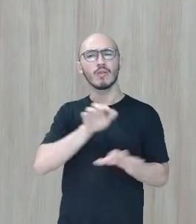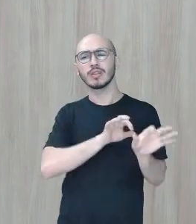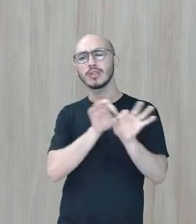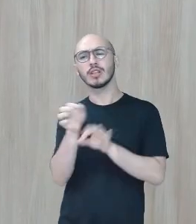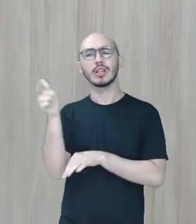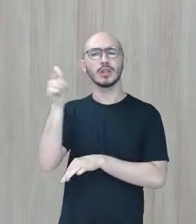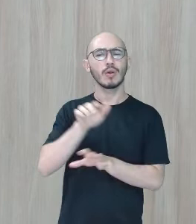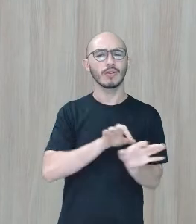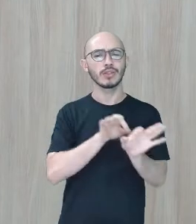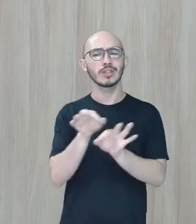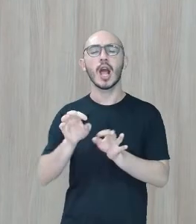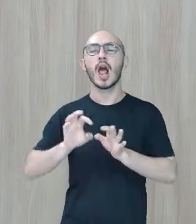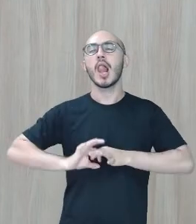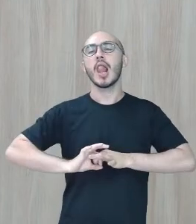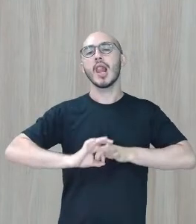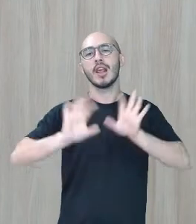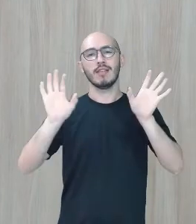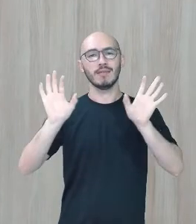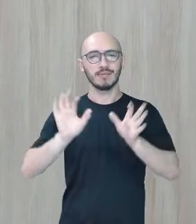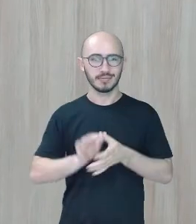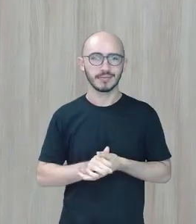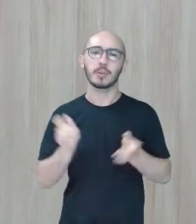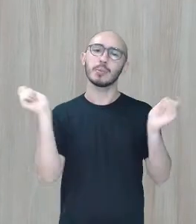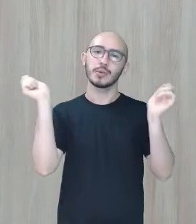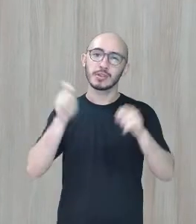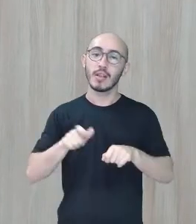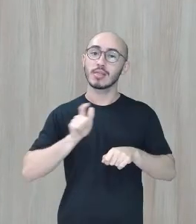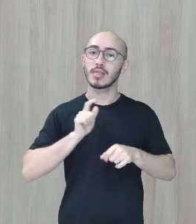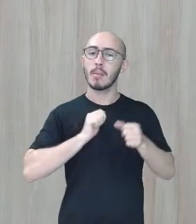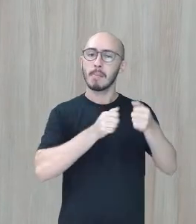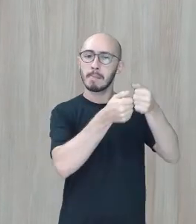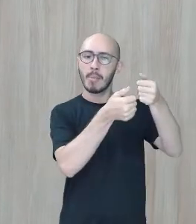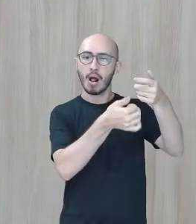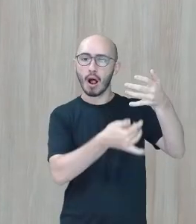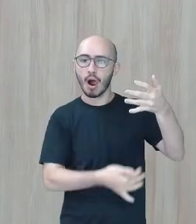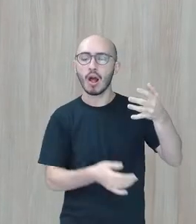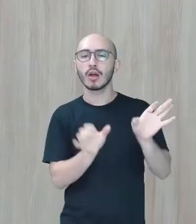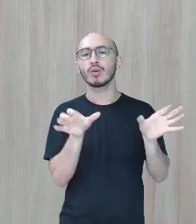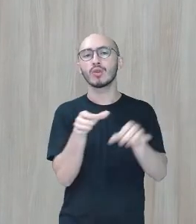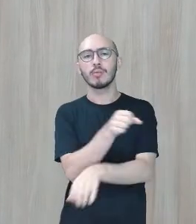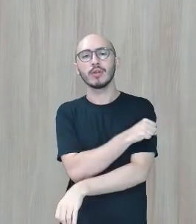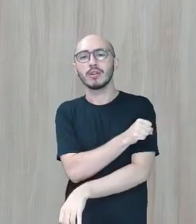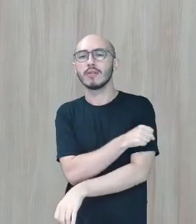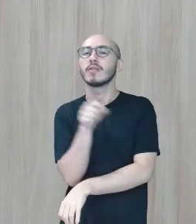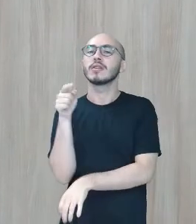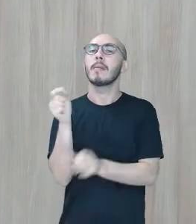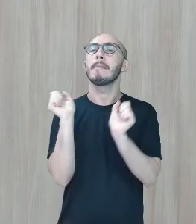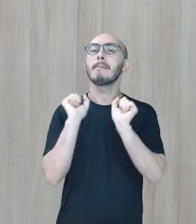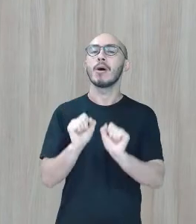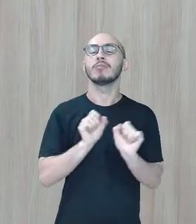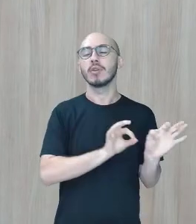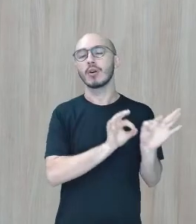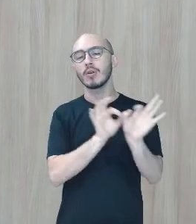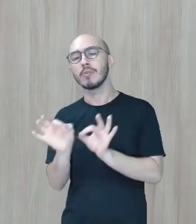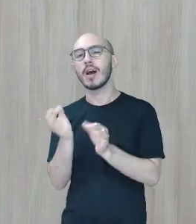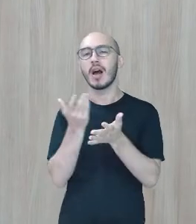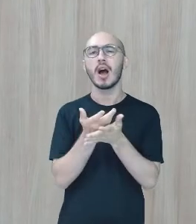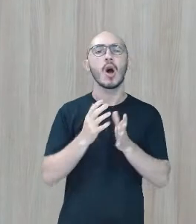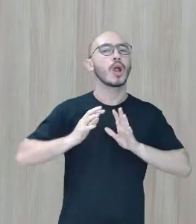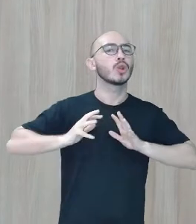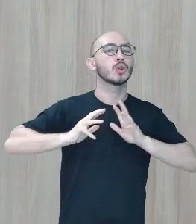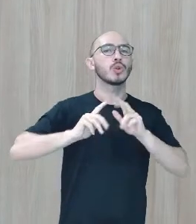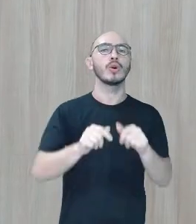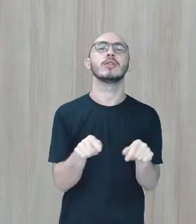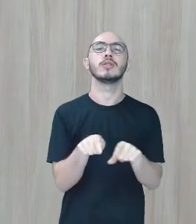quantas vezes você quiser, certo? Lá tem uma playlist do 8º ano onde você pode acompanhar, certo? Todas